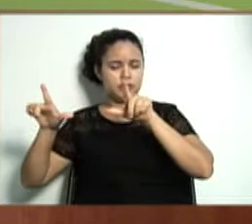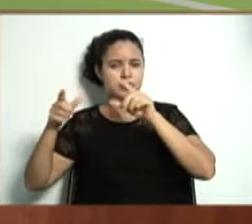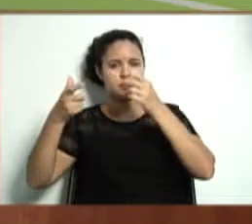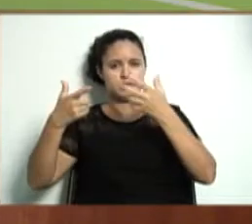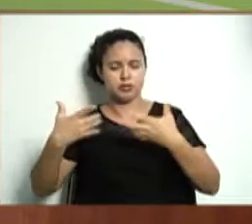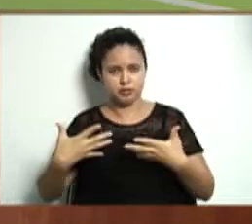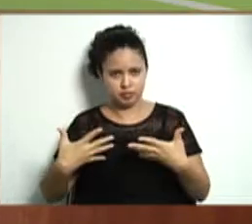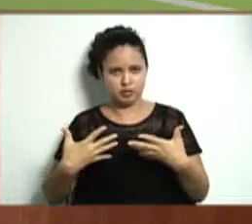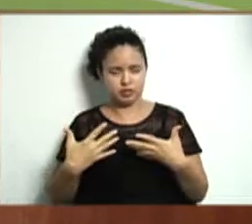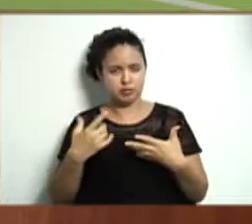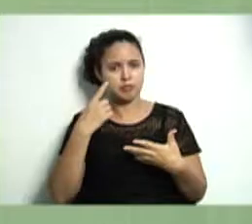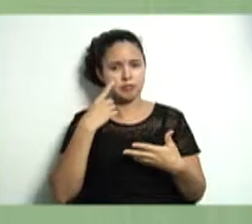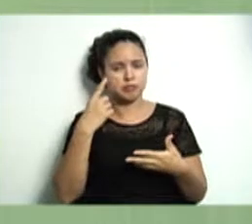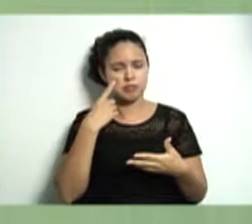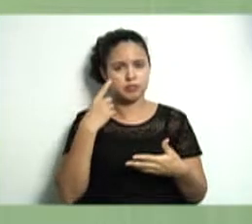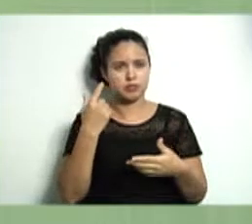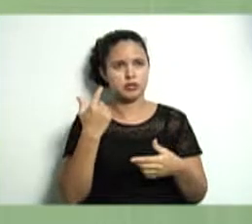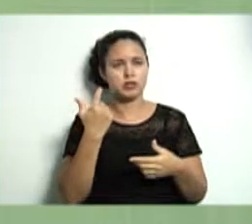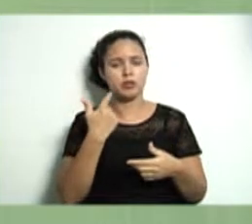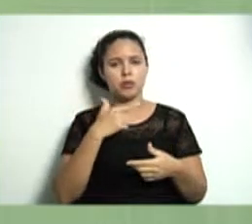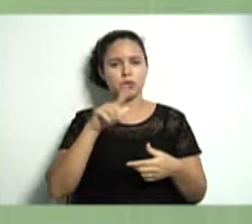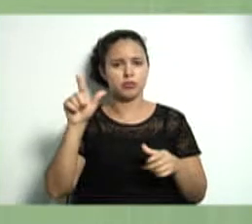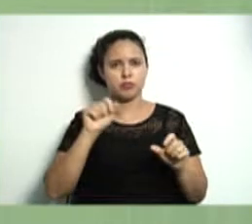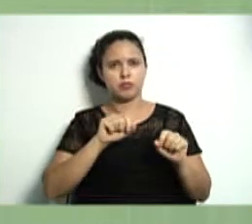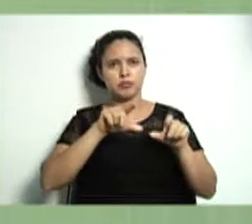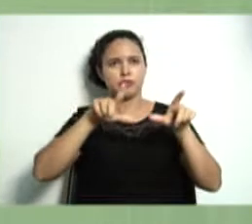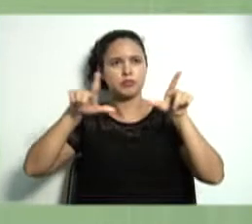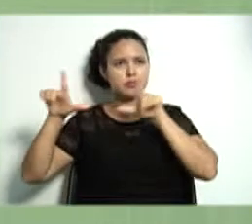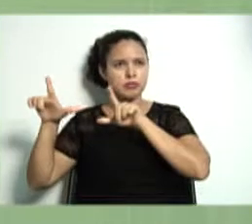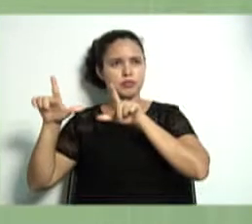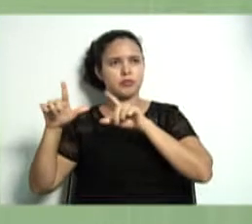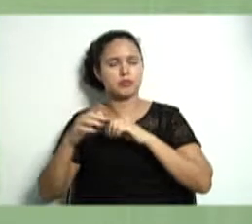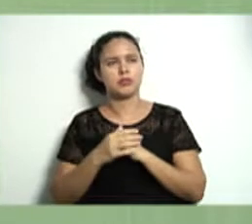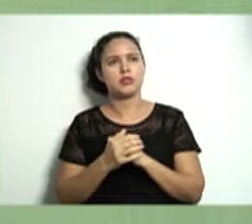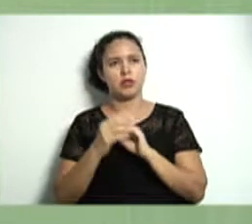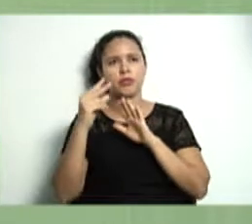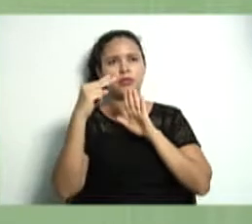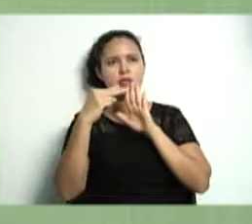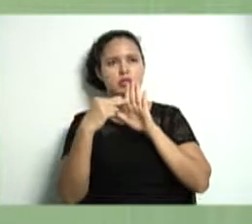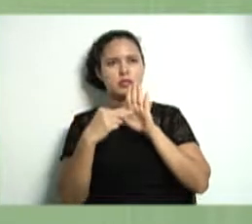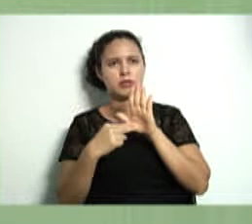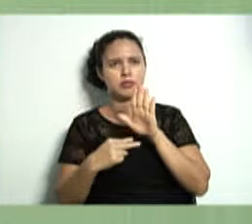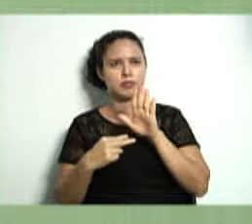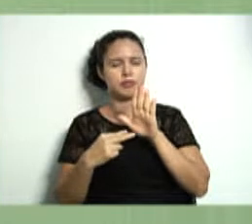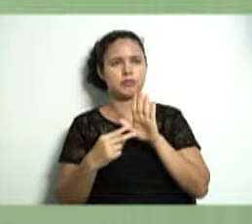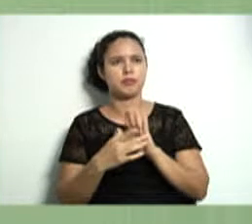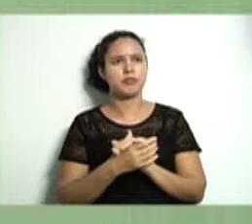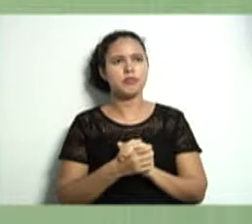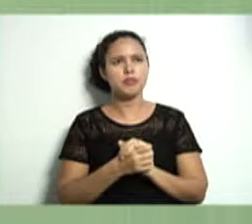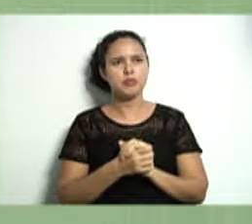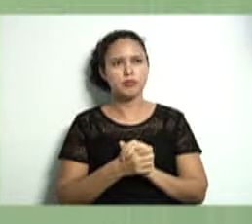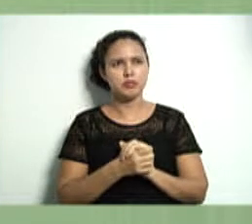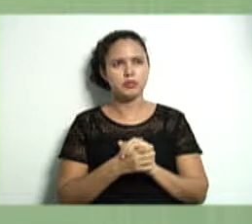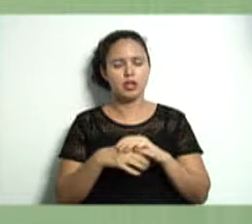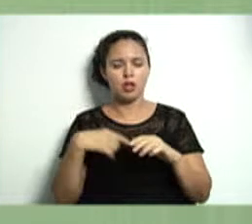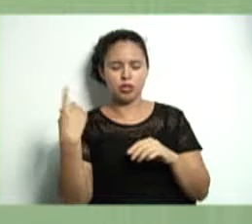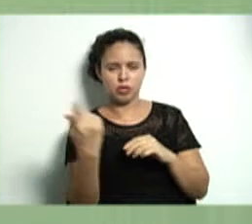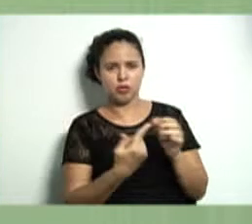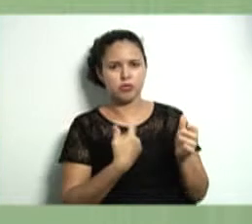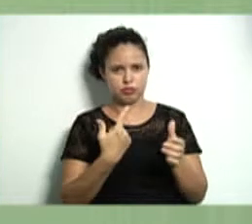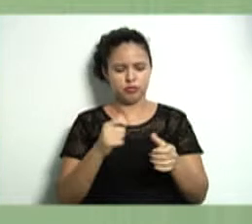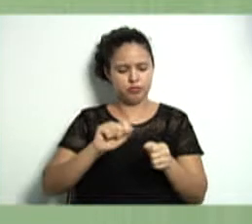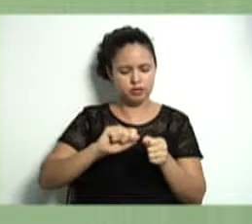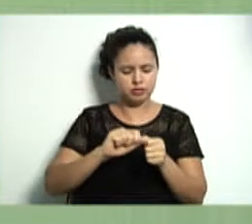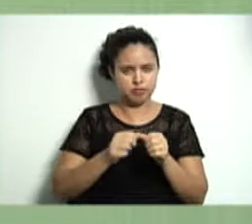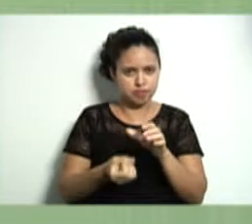eles visualizarem o próximo slide. Acompanhe a leitura comigo. Quando produzimos